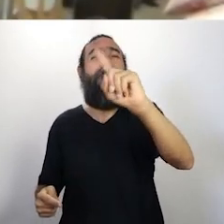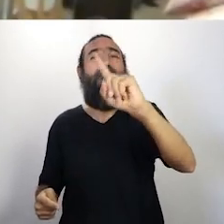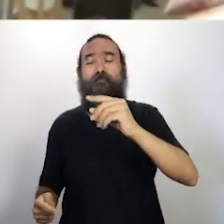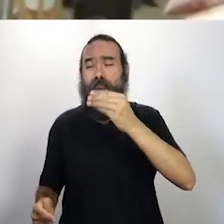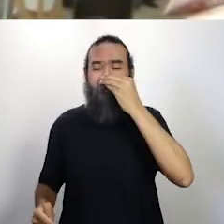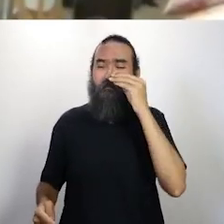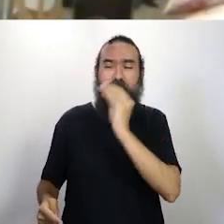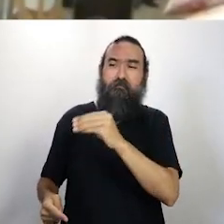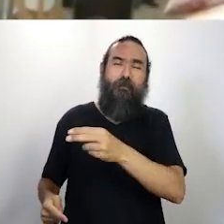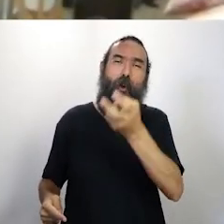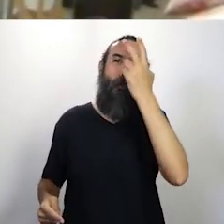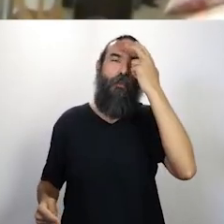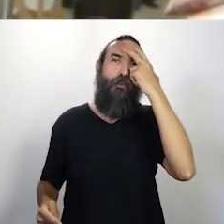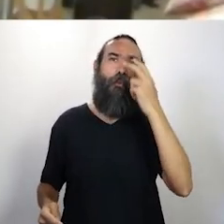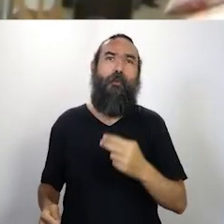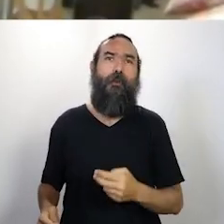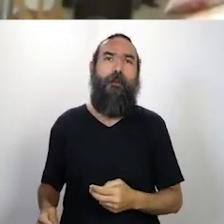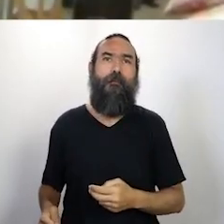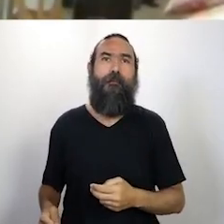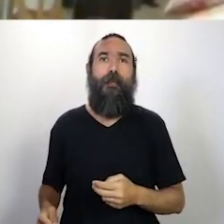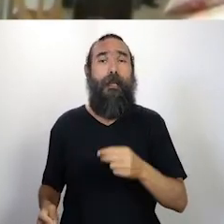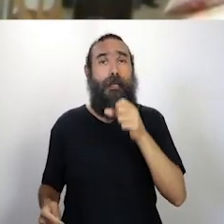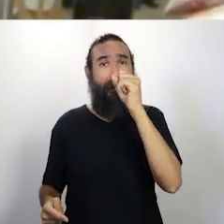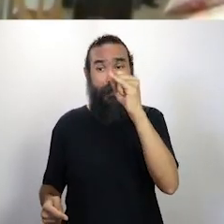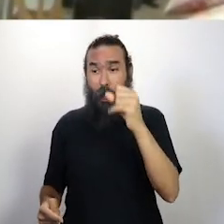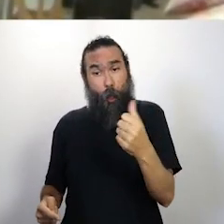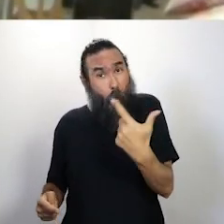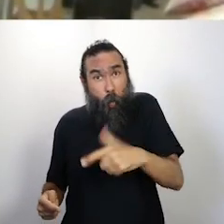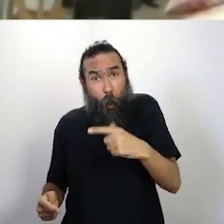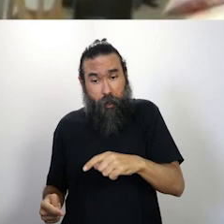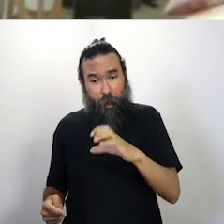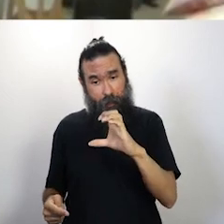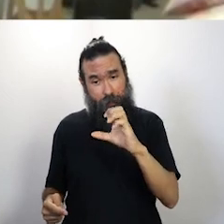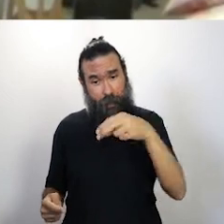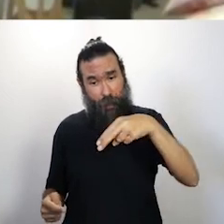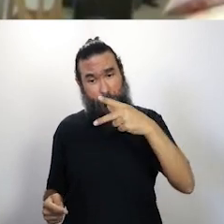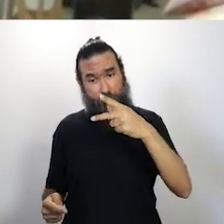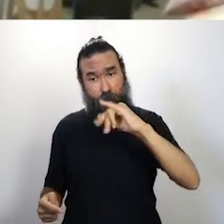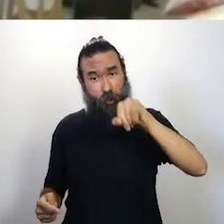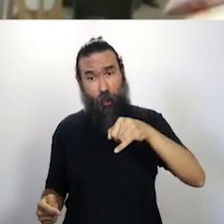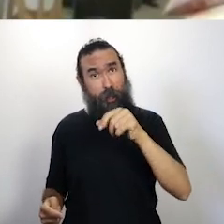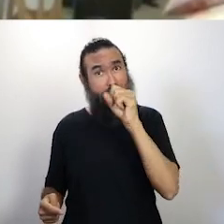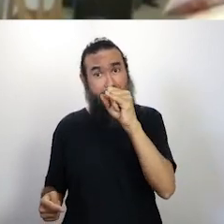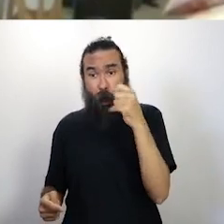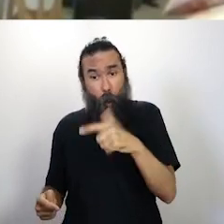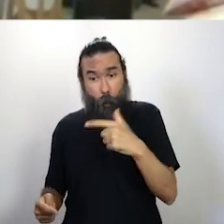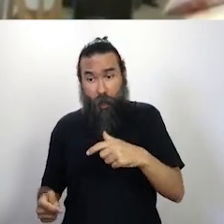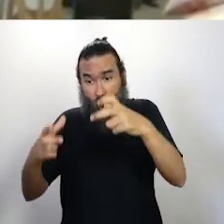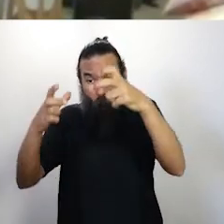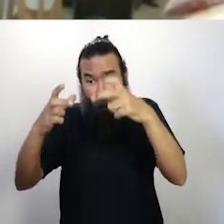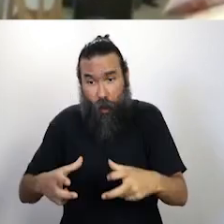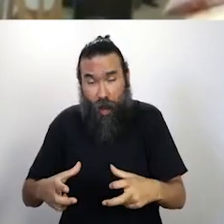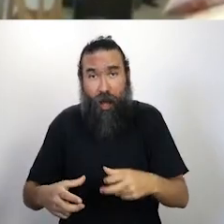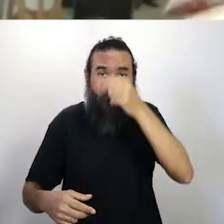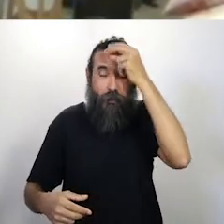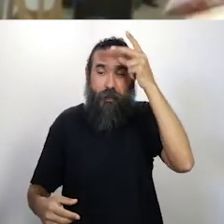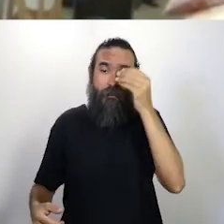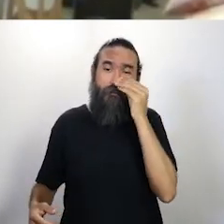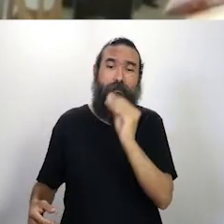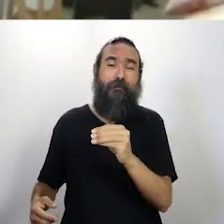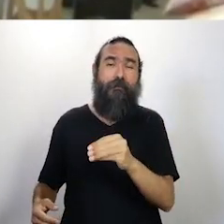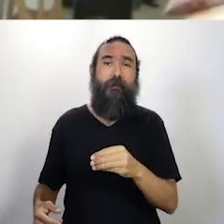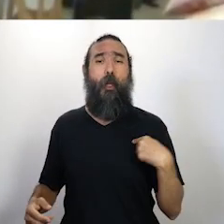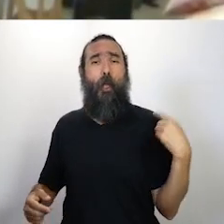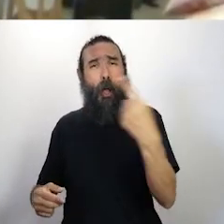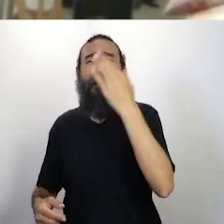que não tenha CNPJ que não tenha uma estrutura mínima para funcionar e a gente sabe que a maioria da galera não tem isso que a maioria dos grupos não